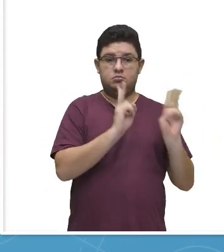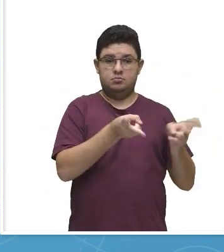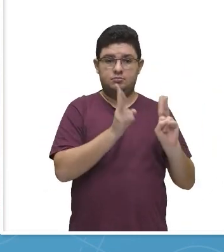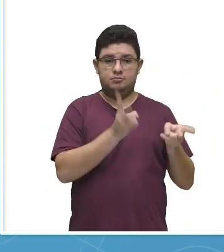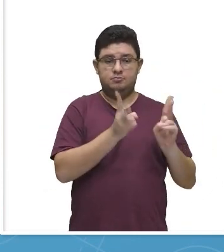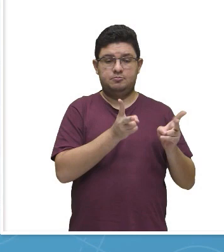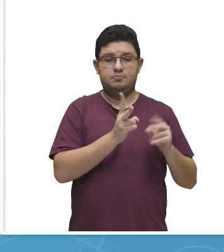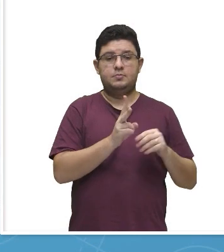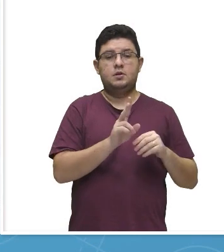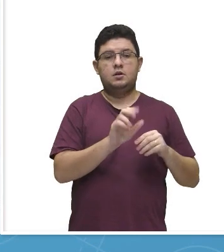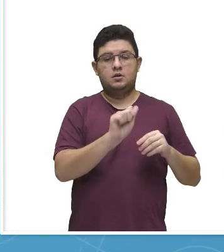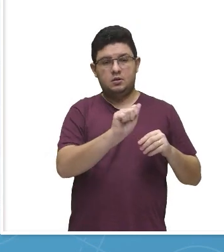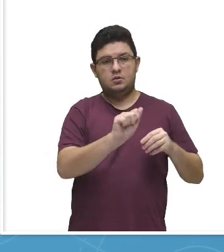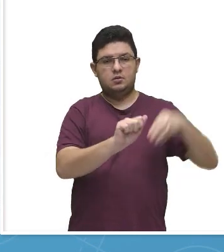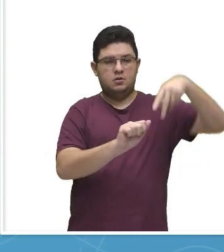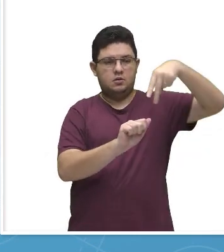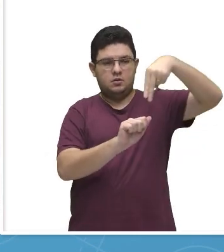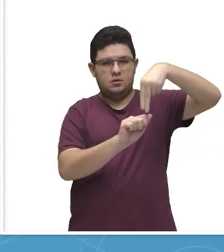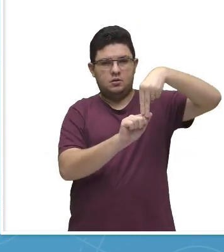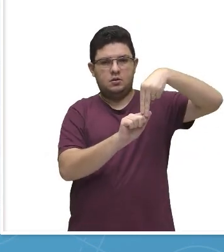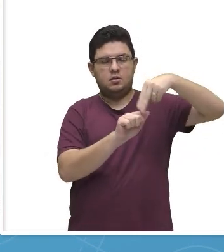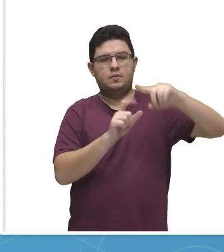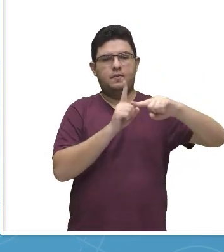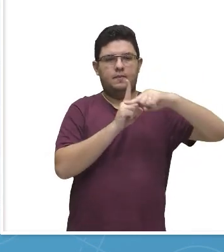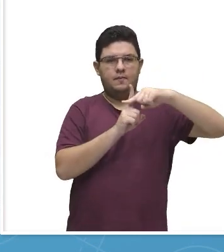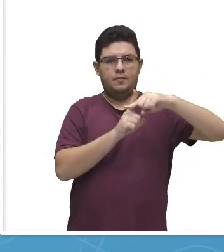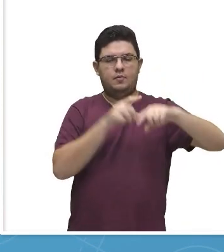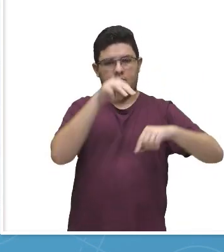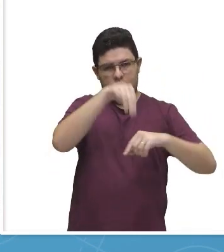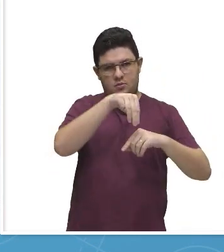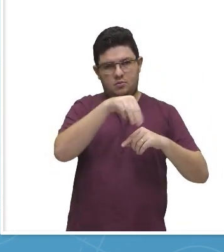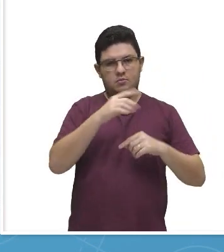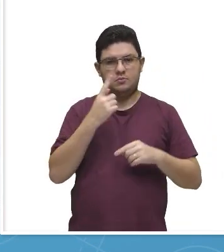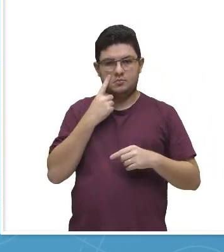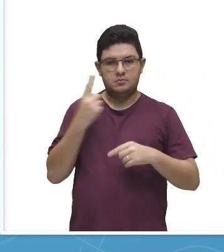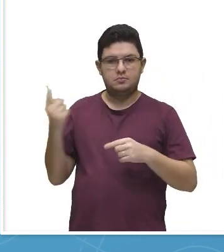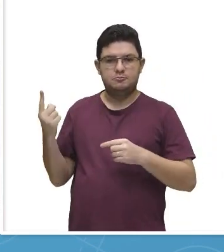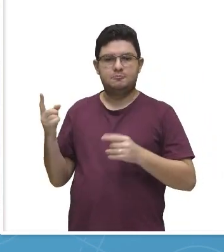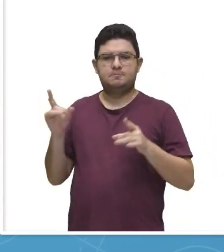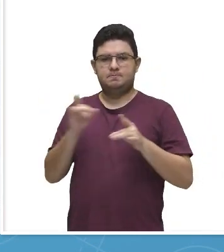e estamos aplicadas aí a propriedade. Essa é a nossa primeira propriedade.